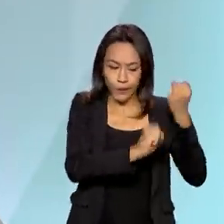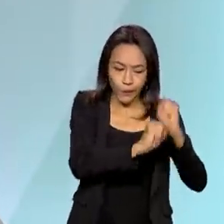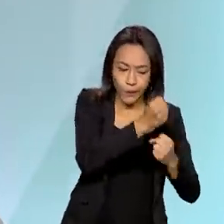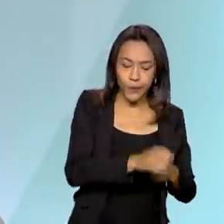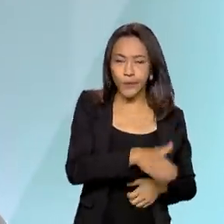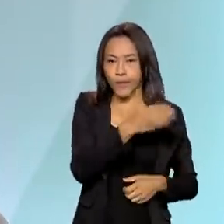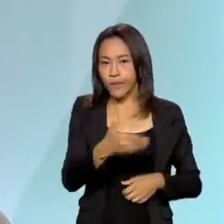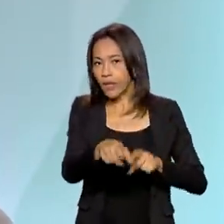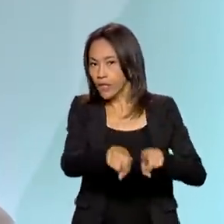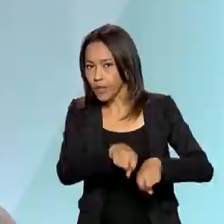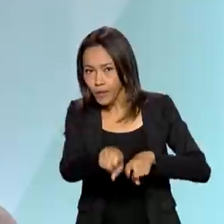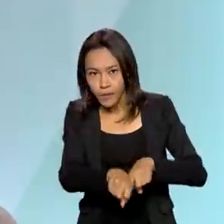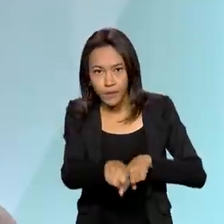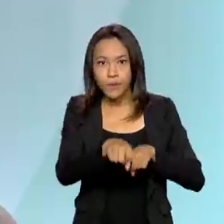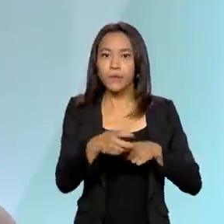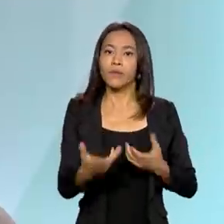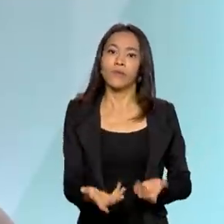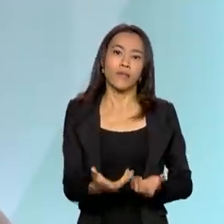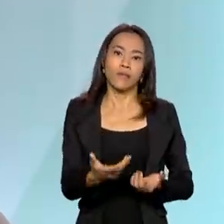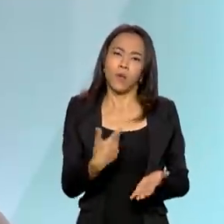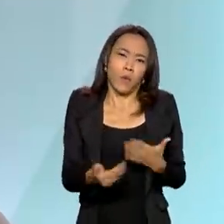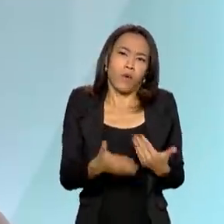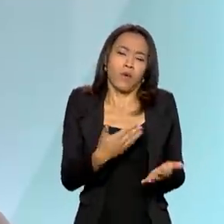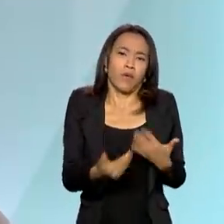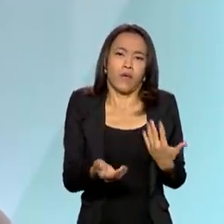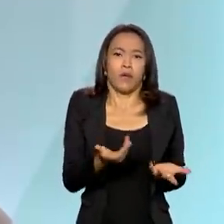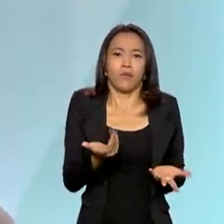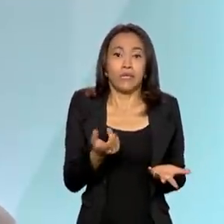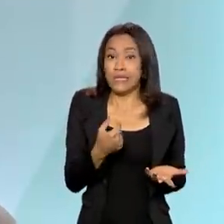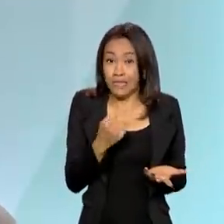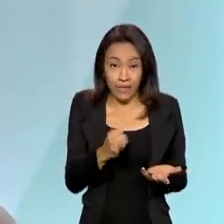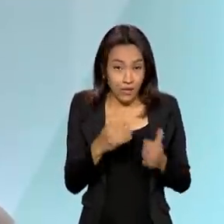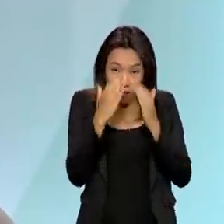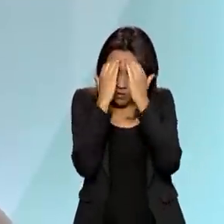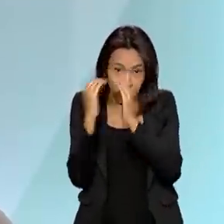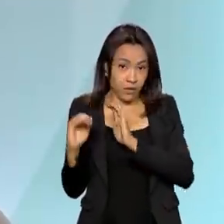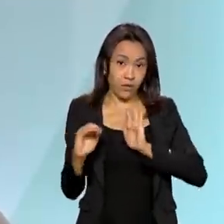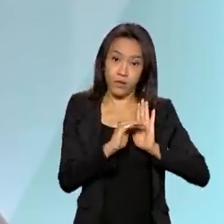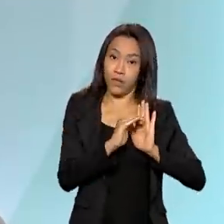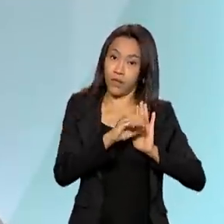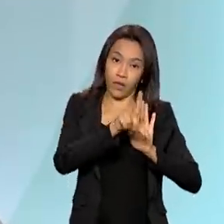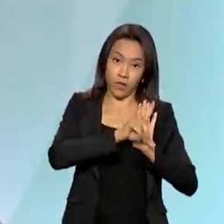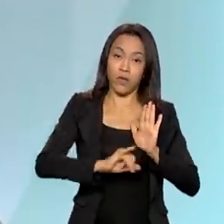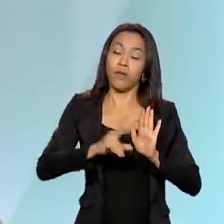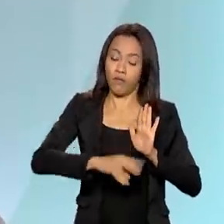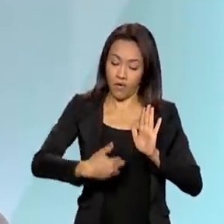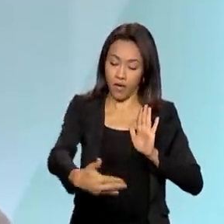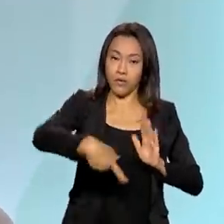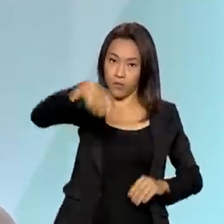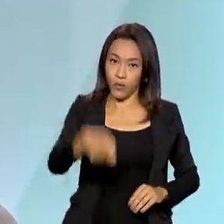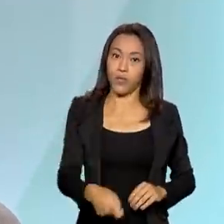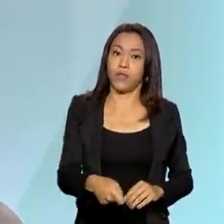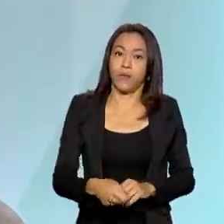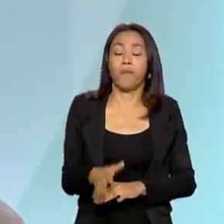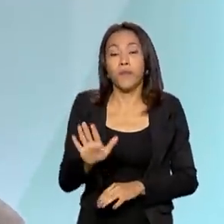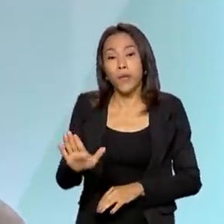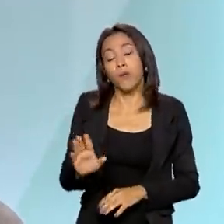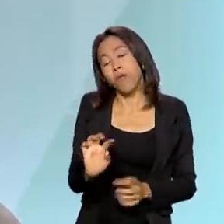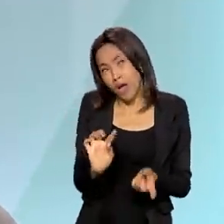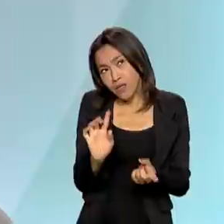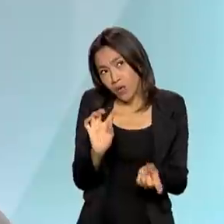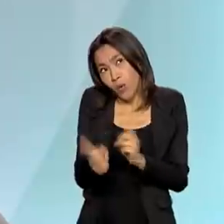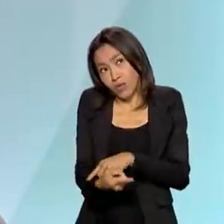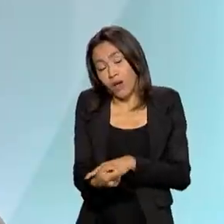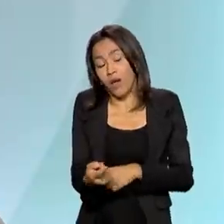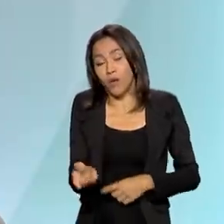a atividade agrícola, qualquer atividade que não cumprir as leis será punida. Mas, do outro lado, o governo federal entende que